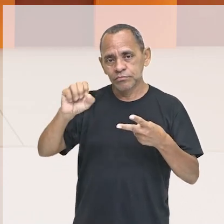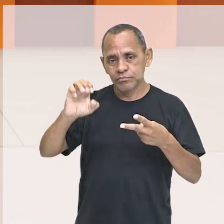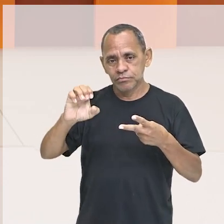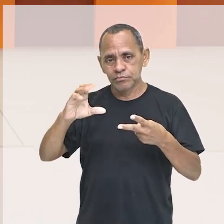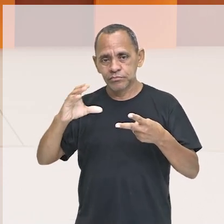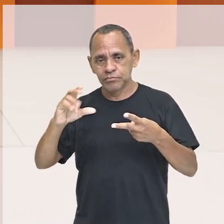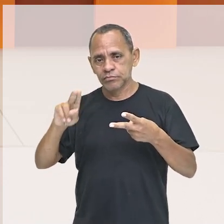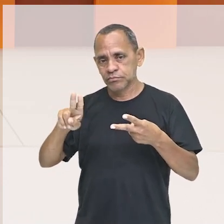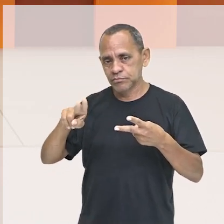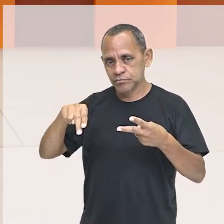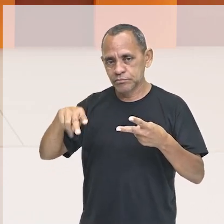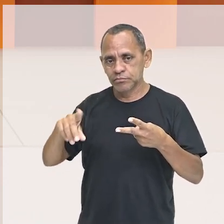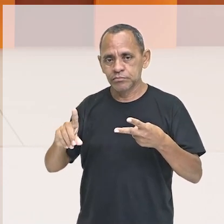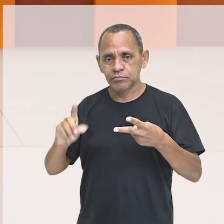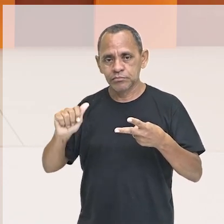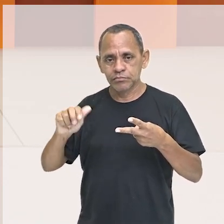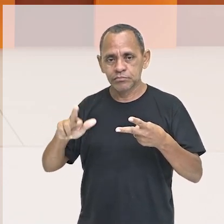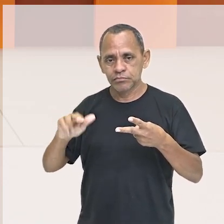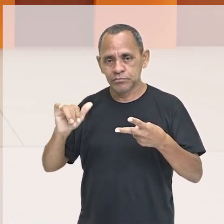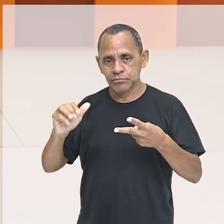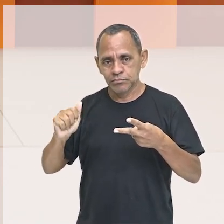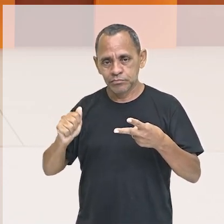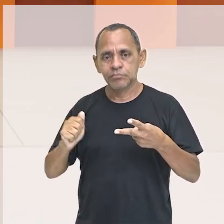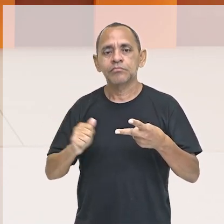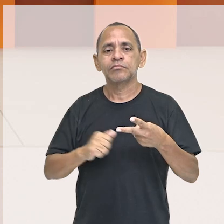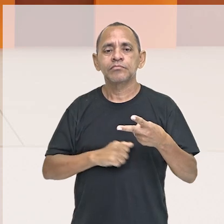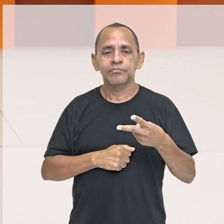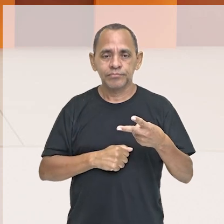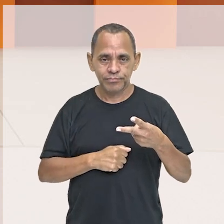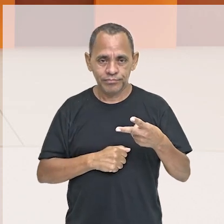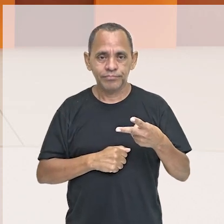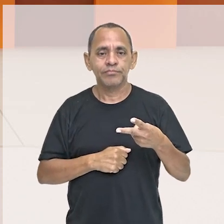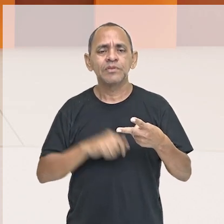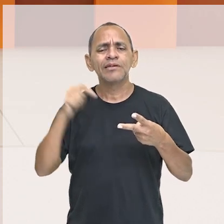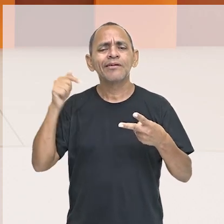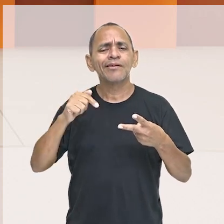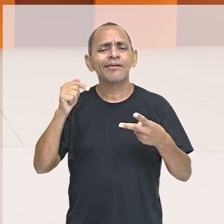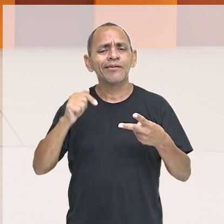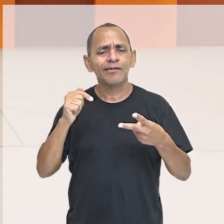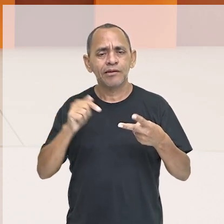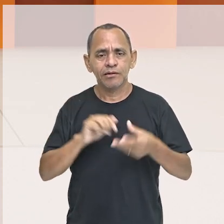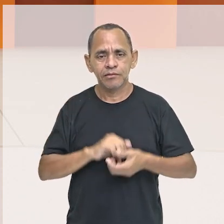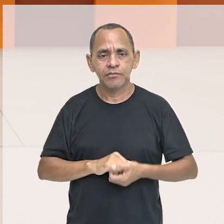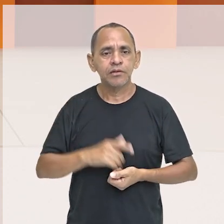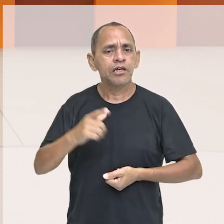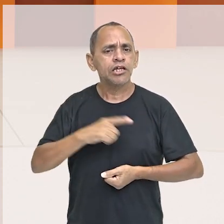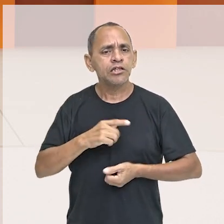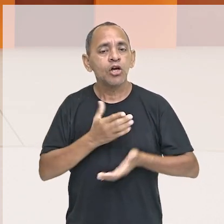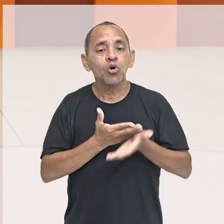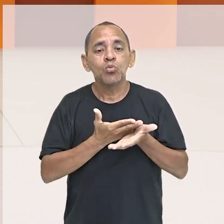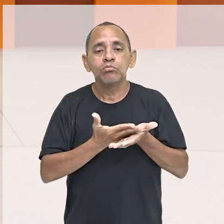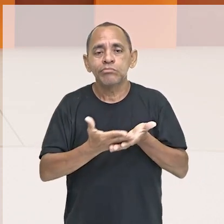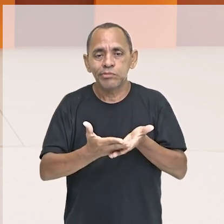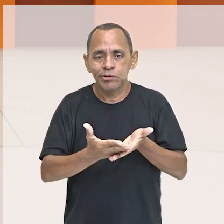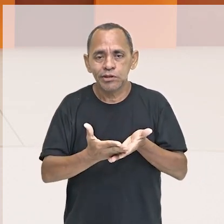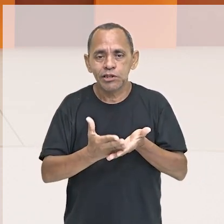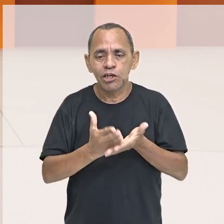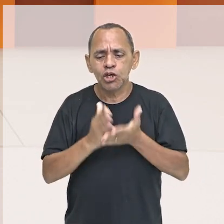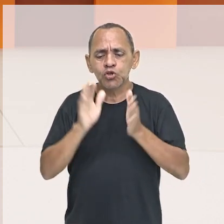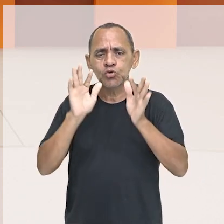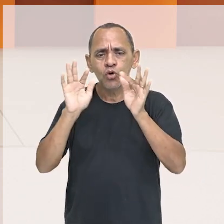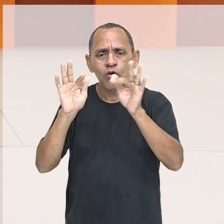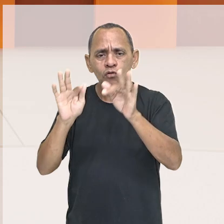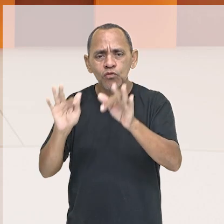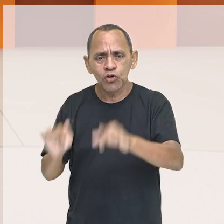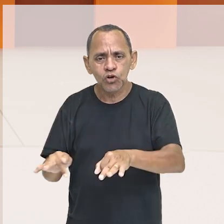lá? Vejam lá. A socialização secundária é aquela que tem início ao final